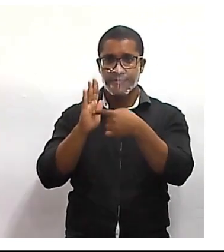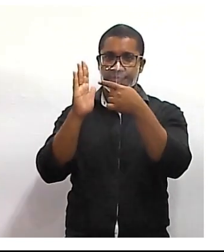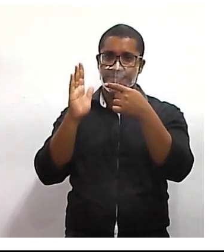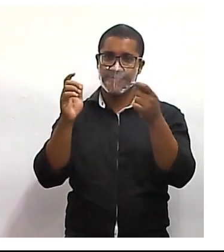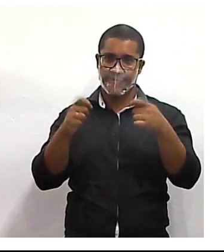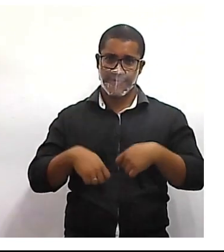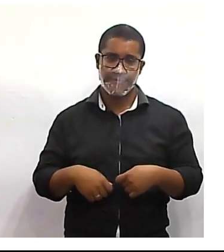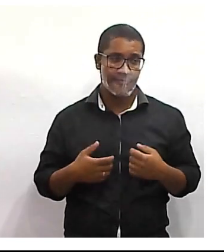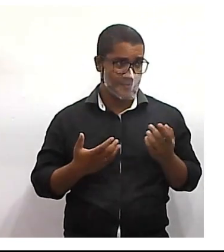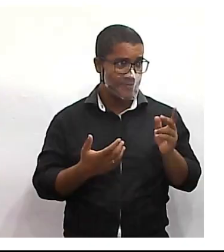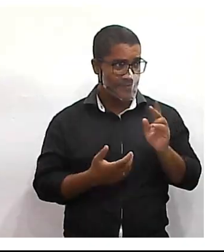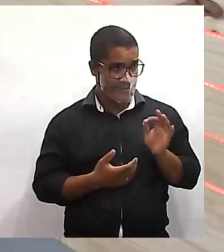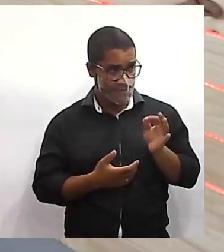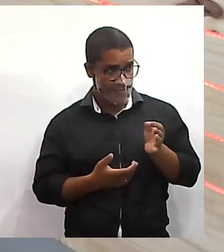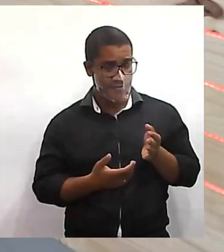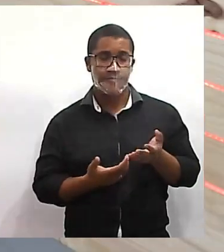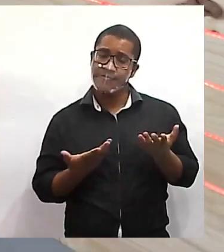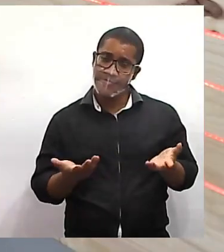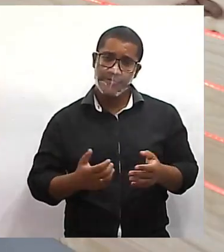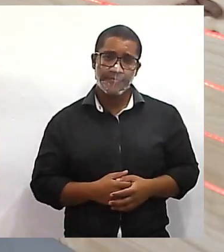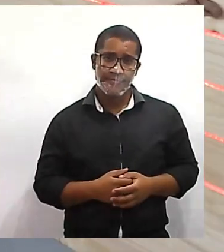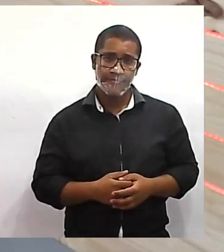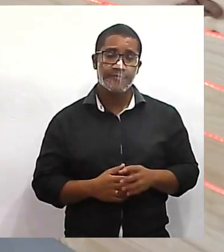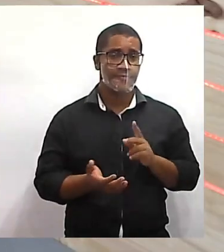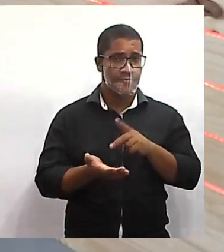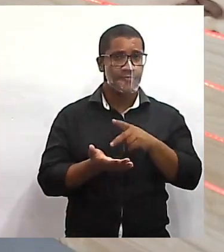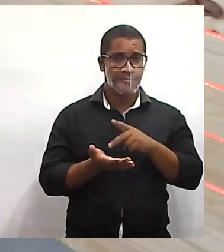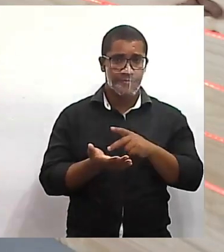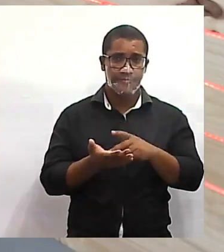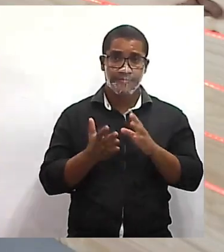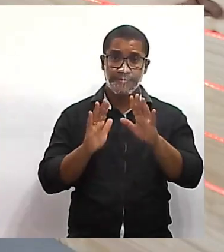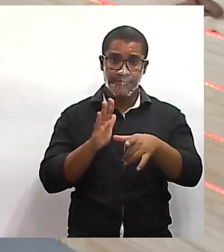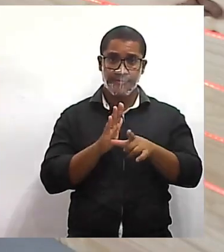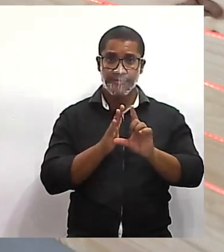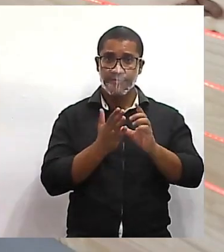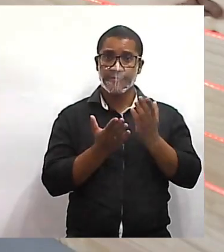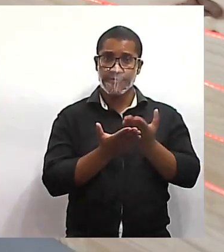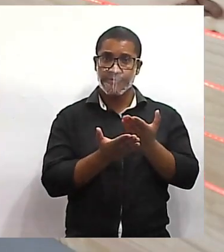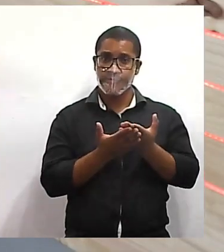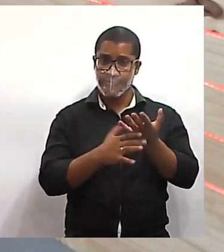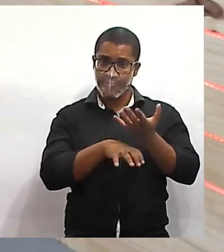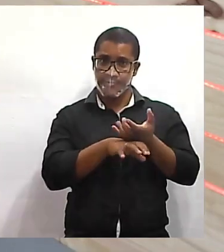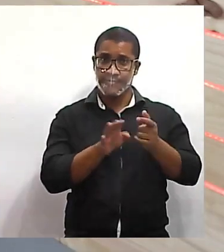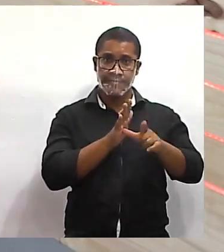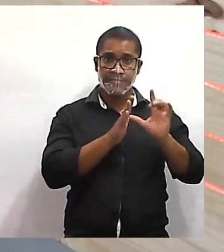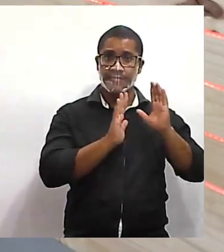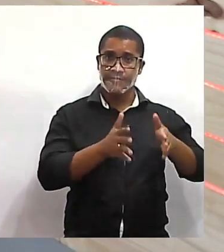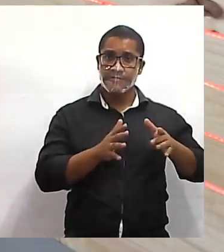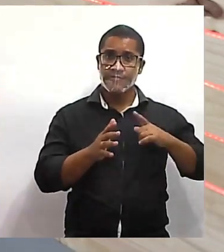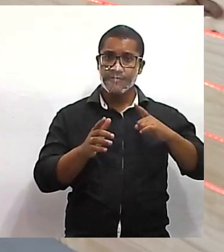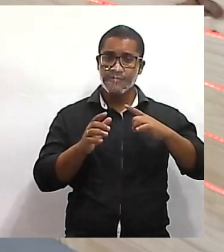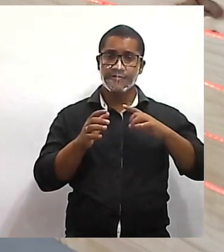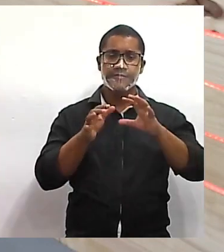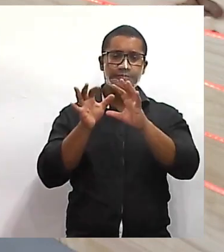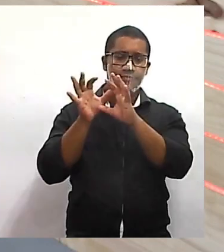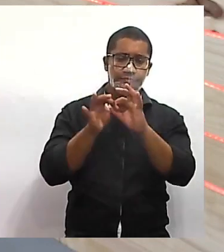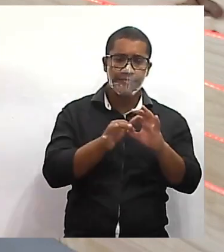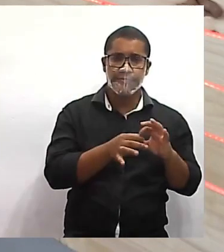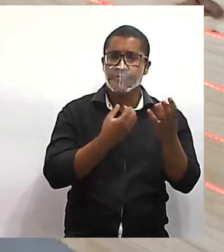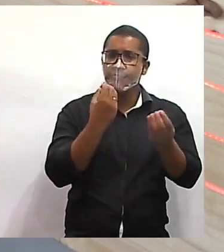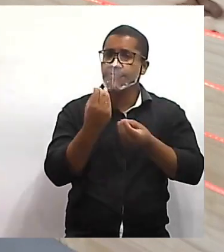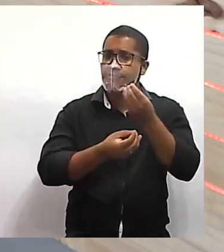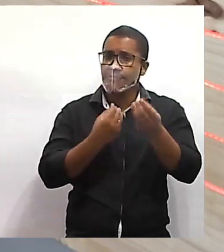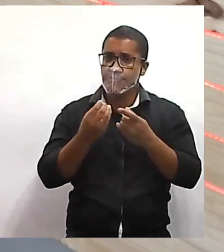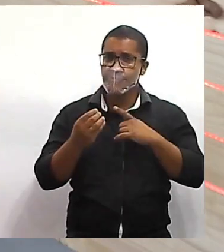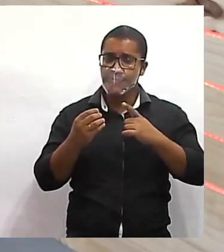né, Renata? Isso, Márcia. E assim, quando a gente discutiu, né, ao longo da disciplina, a gente também fez uma contextualização, né, trazendo